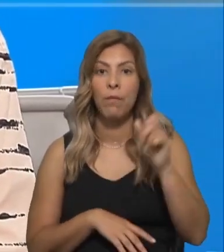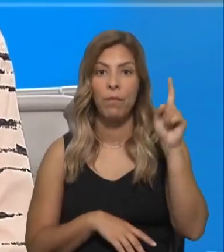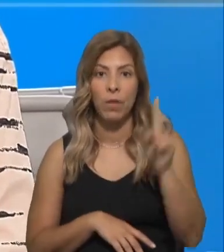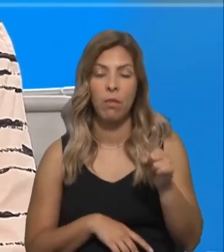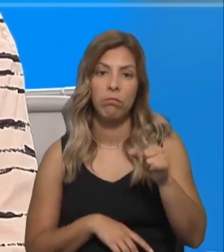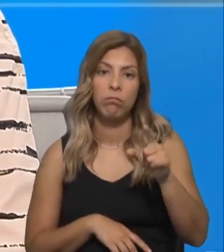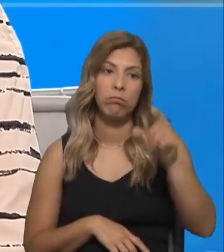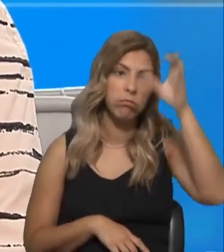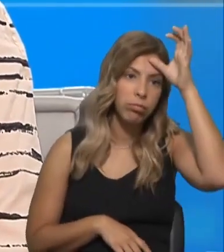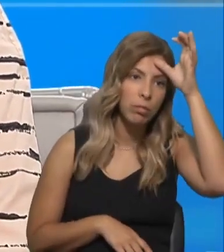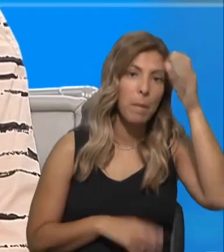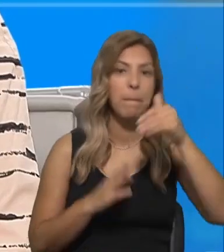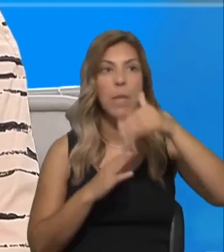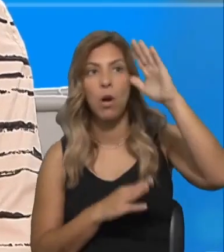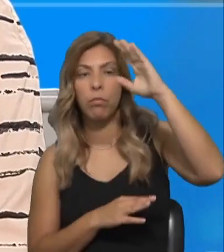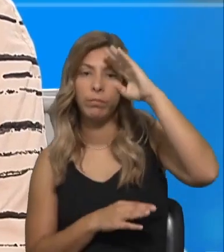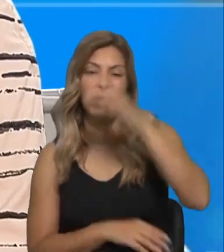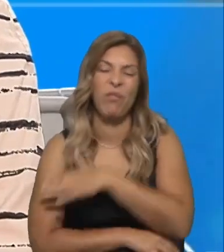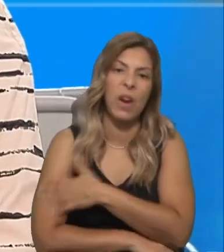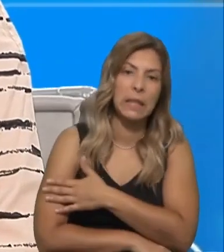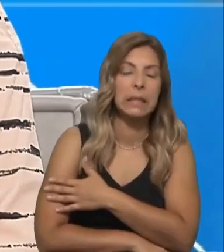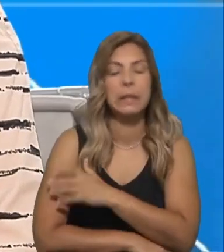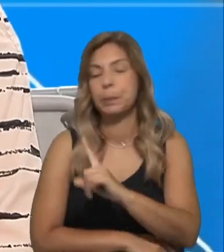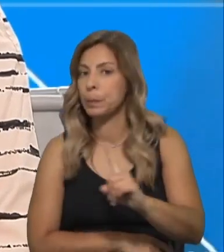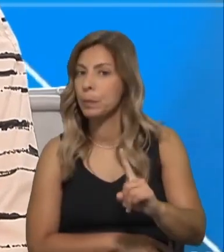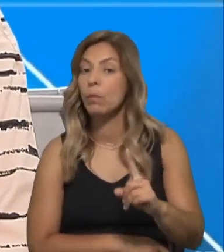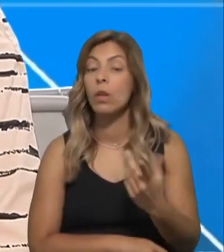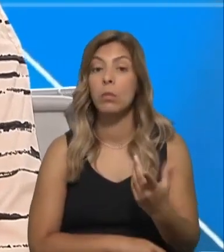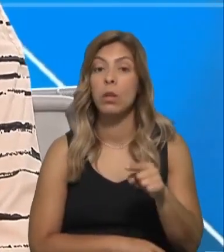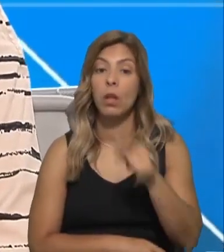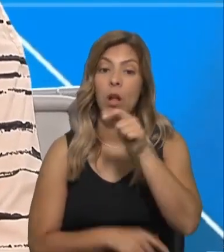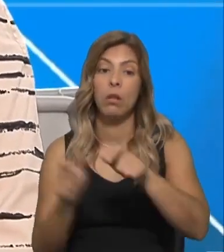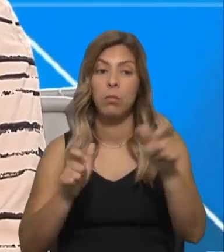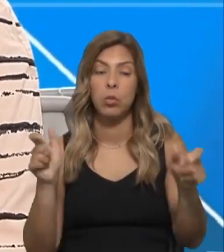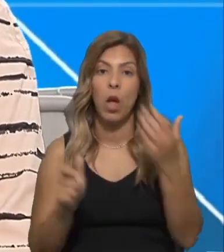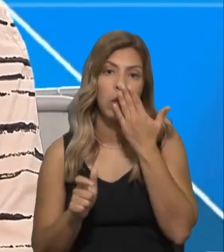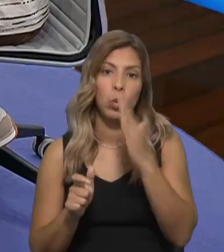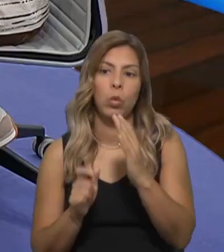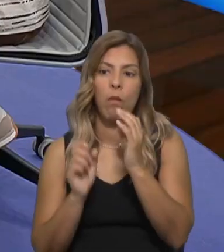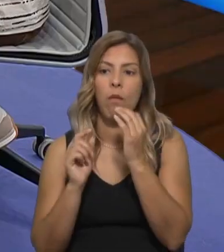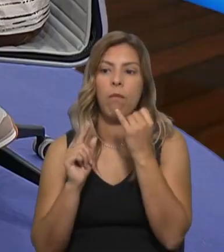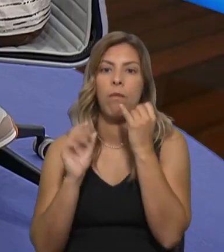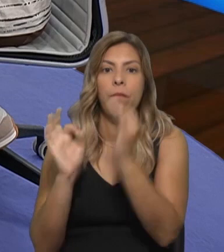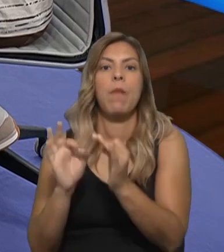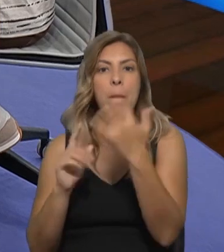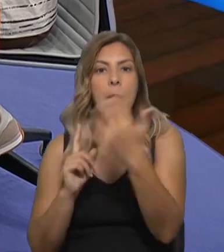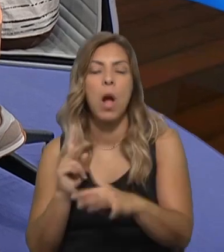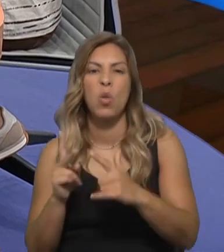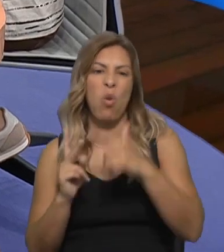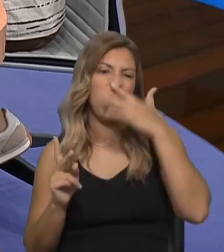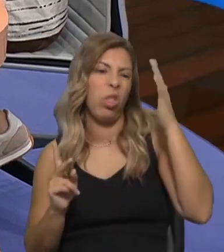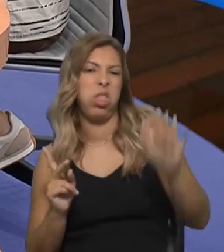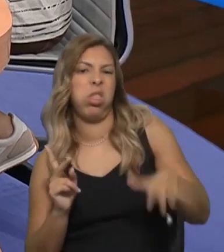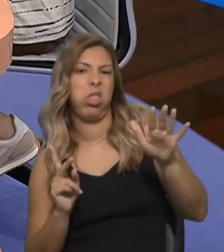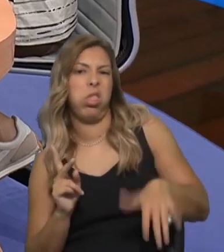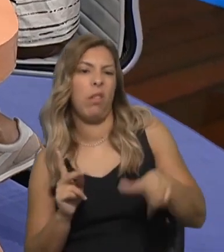ou fracas. Ao mesmo tempo, a atitude de muitos que maltratam ou ridicularizam aqueles que têm